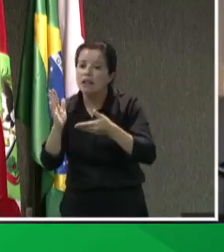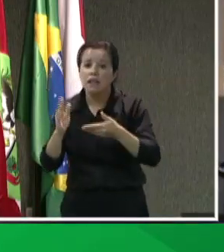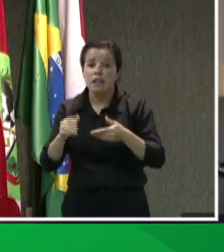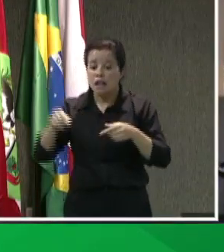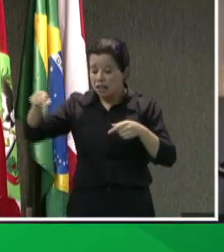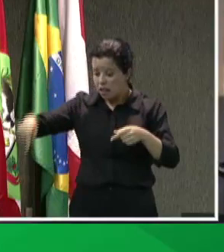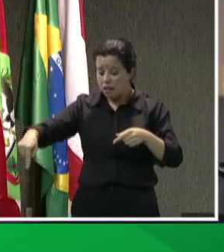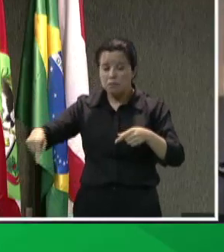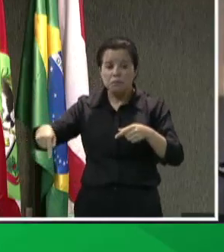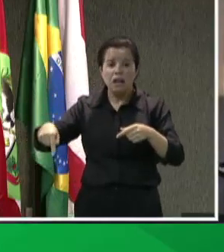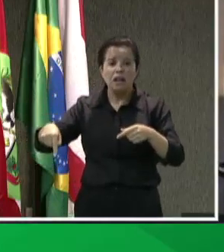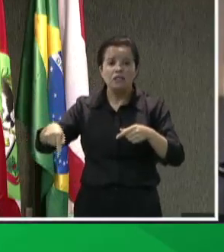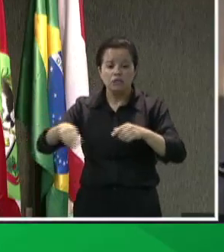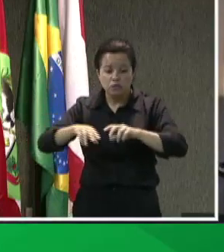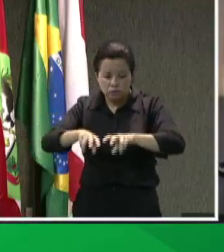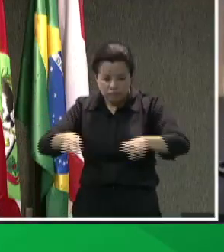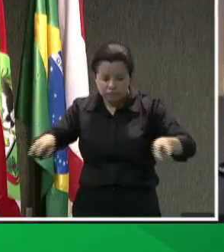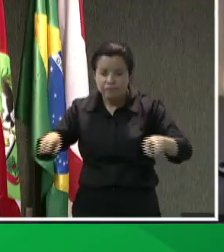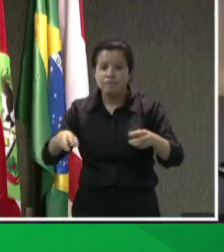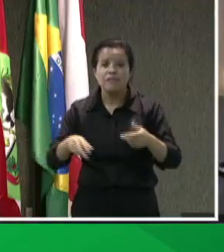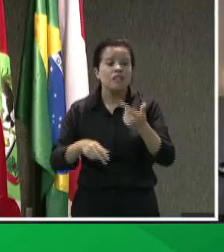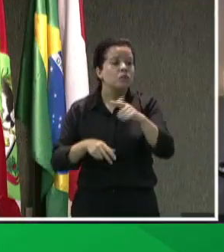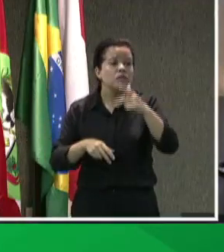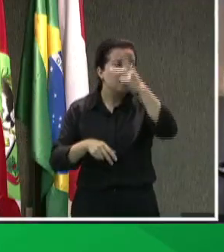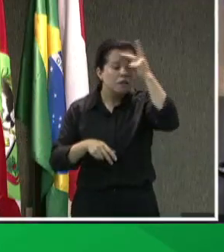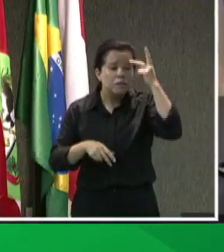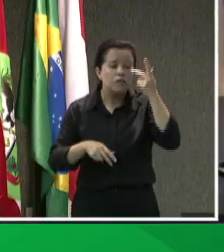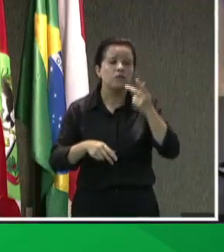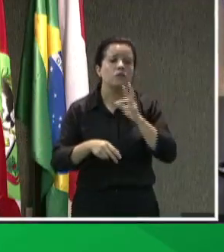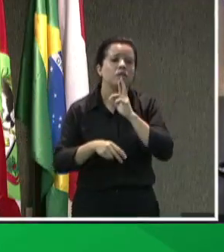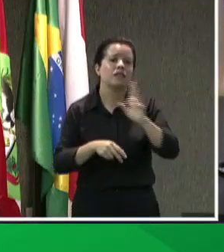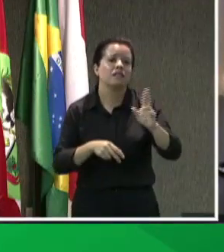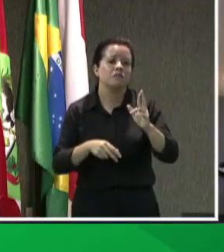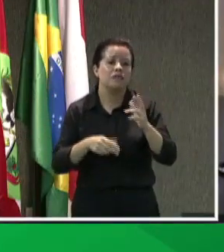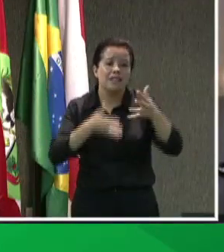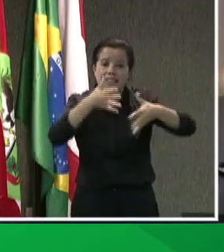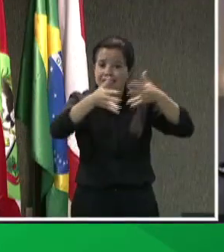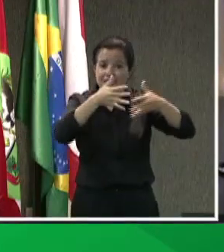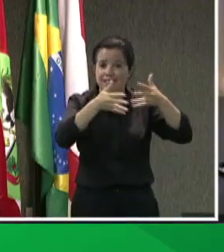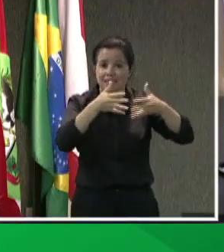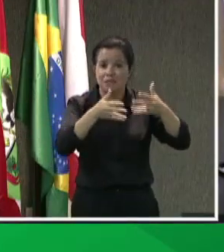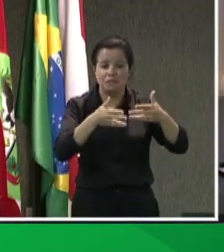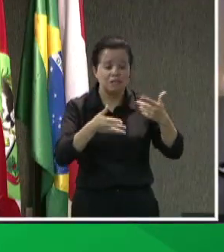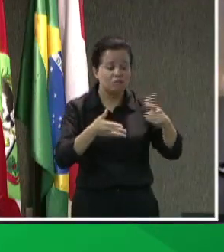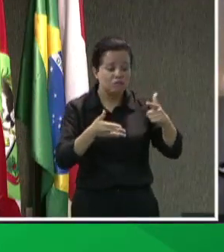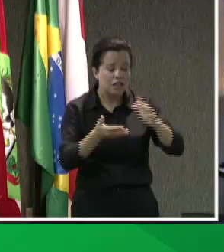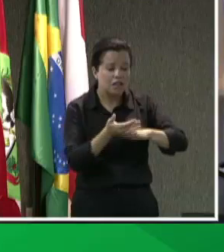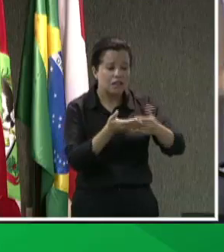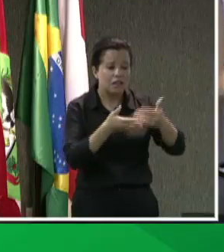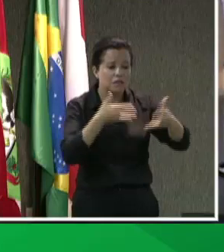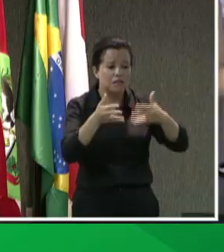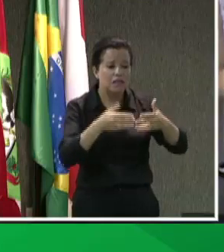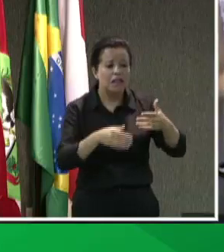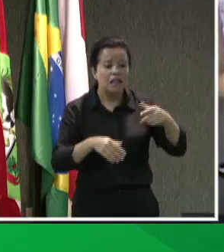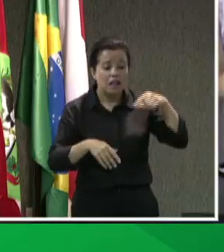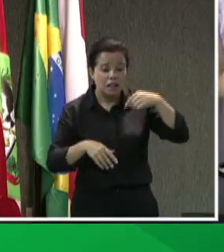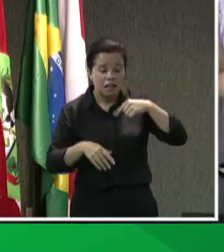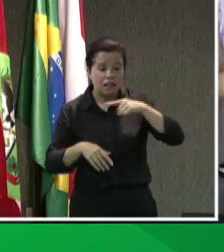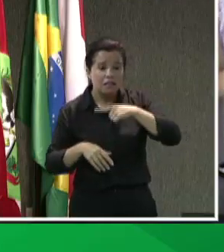tem ninguém que possa dar essa acessibilidade, muito menos dentro do prédio inteiro, com mais de 500, 600